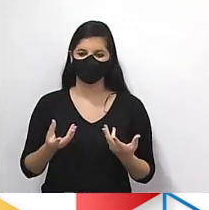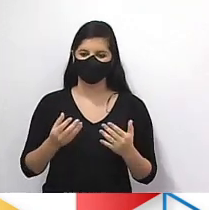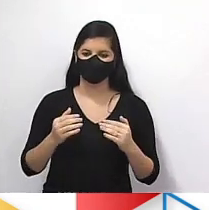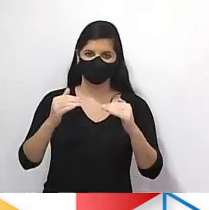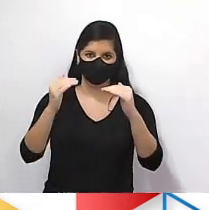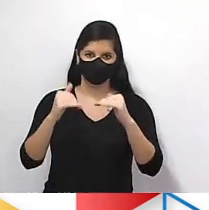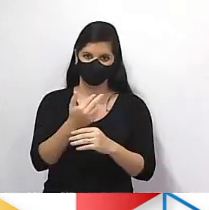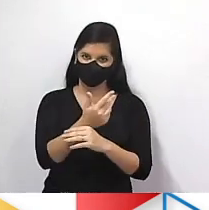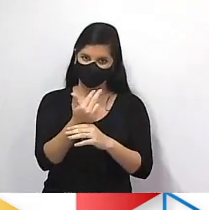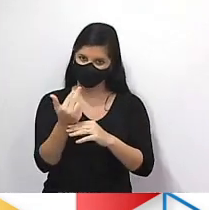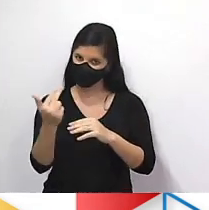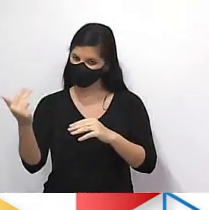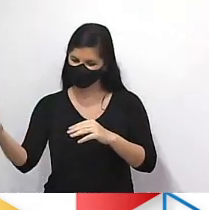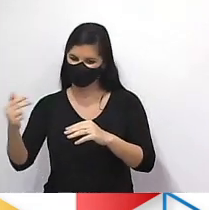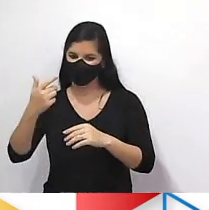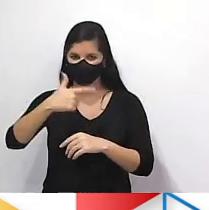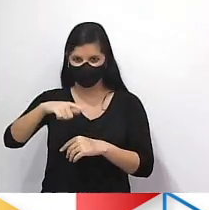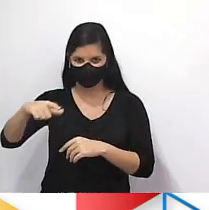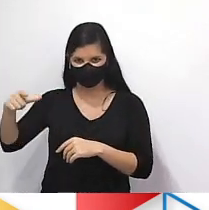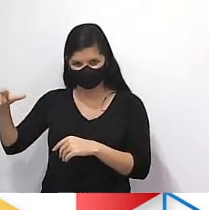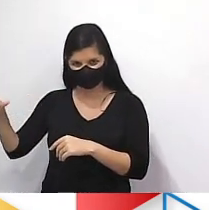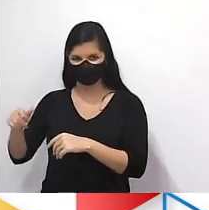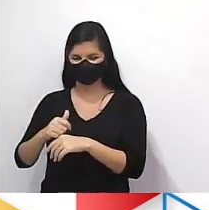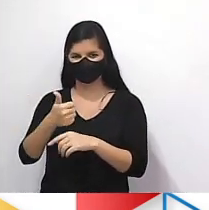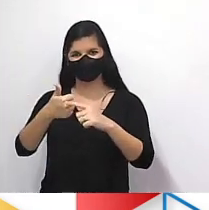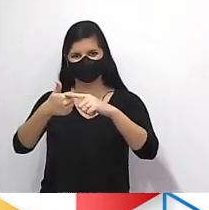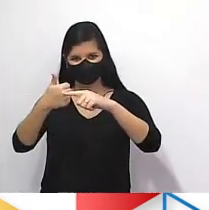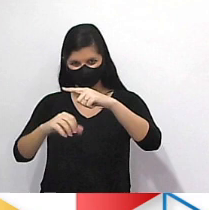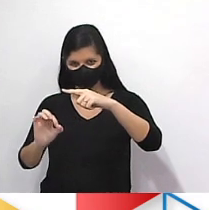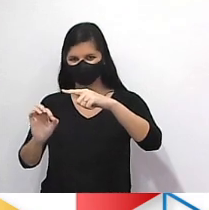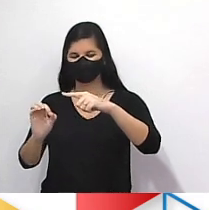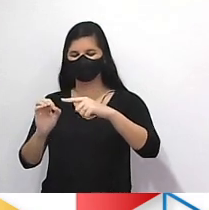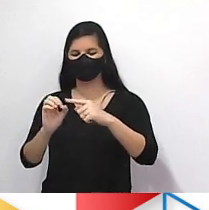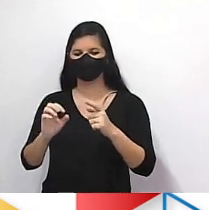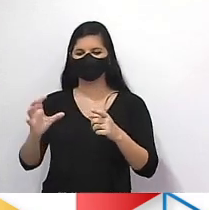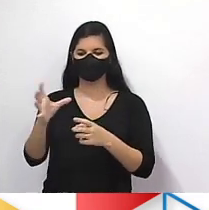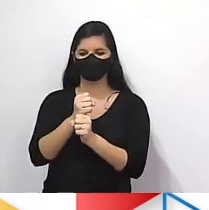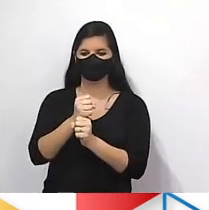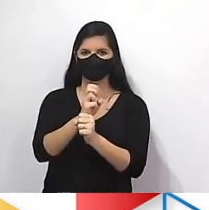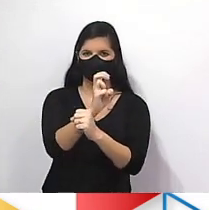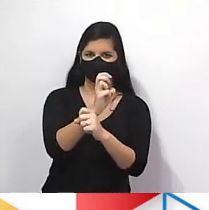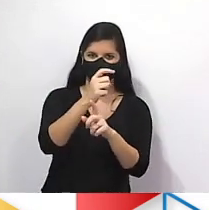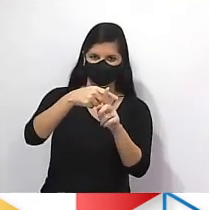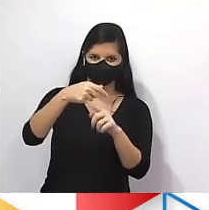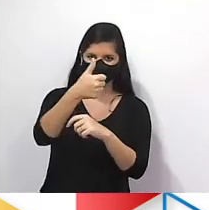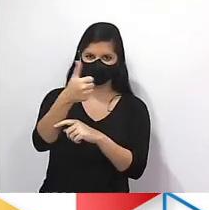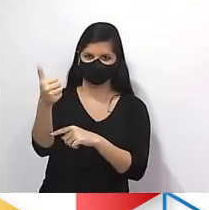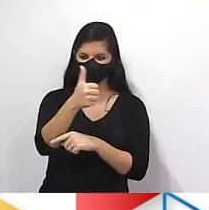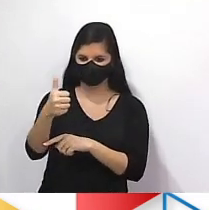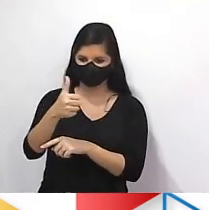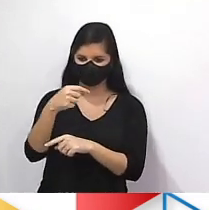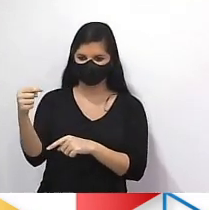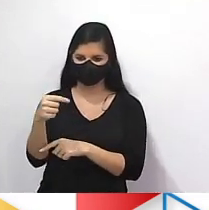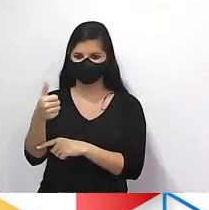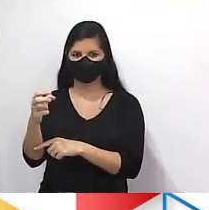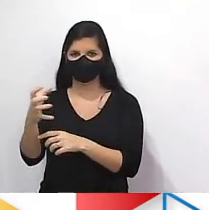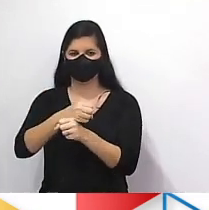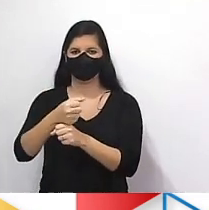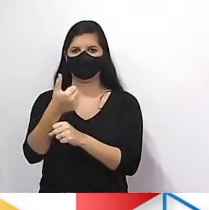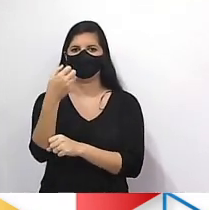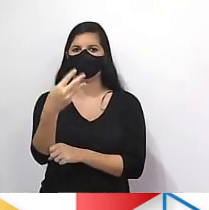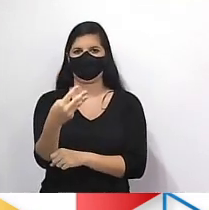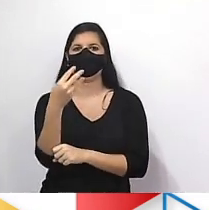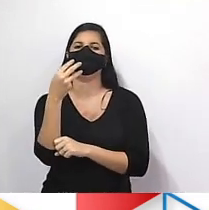denominadores iguais. O que é que eu faço? Repete o denominador e aí faz as operações. 5 mais 11 menos 13 dá